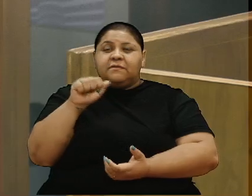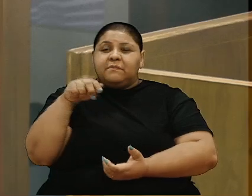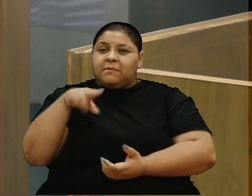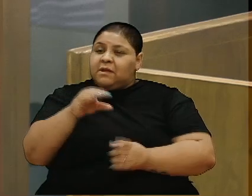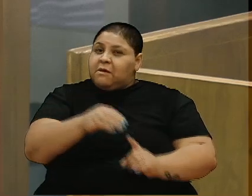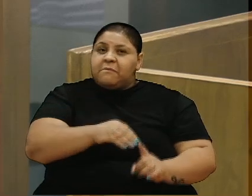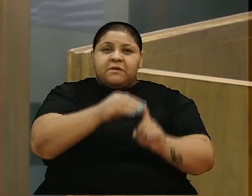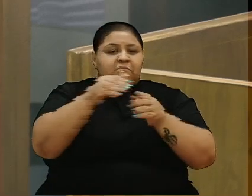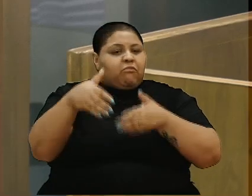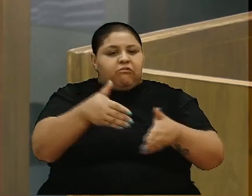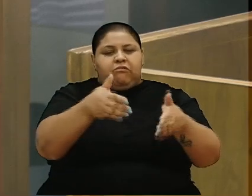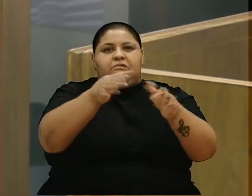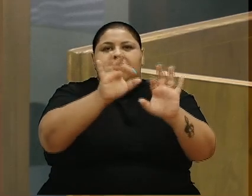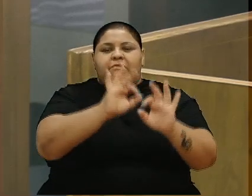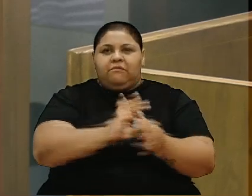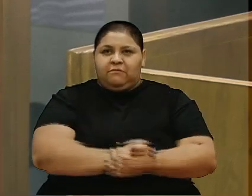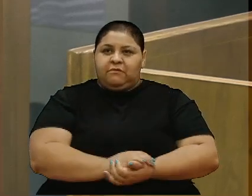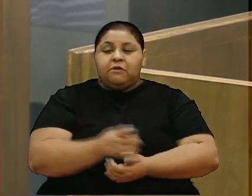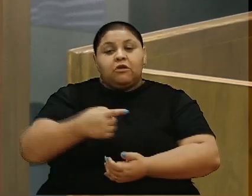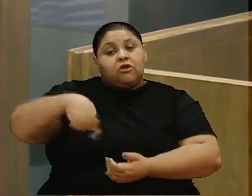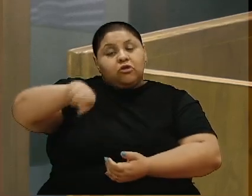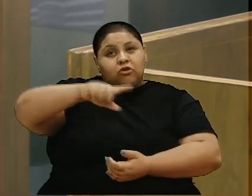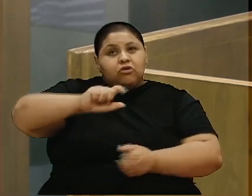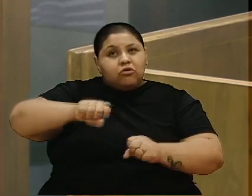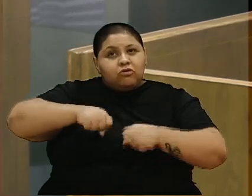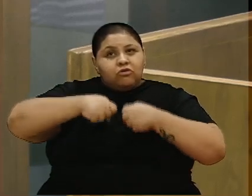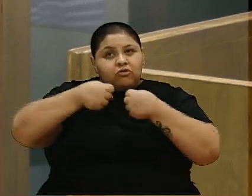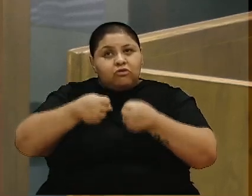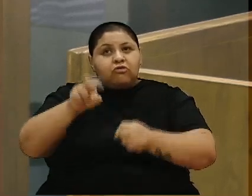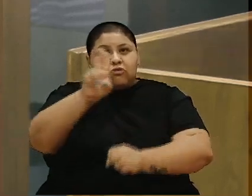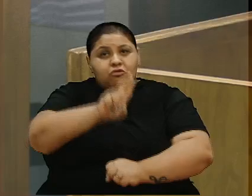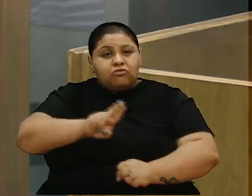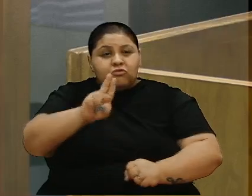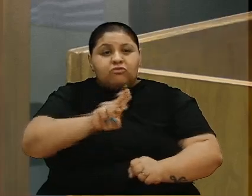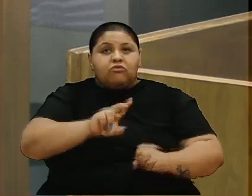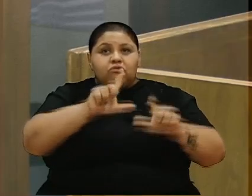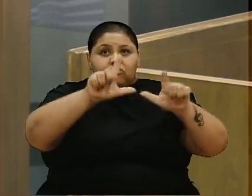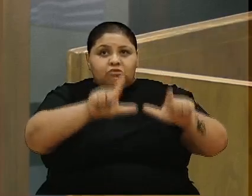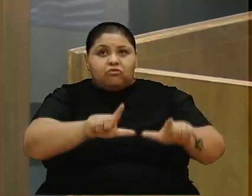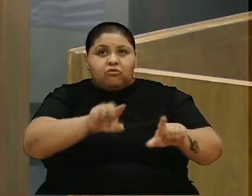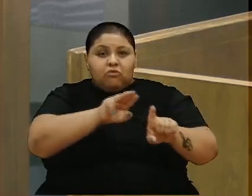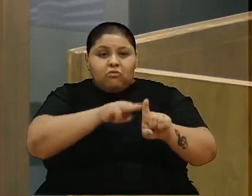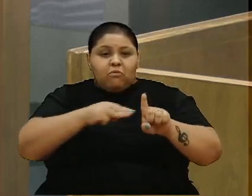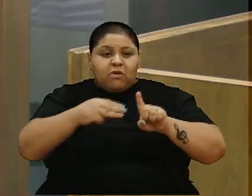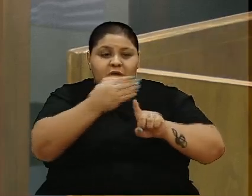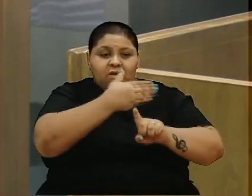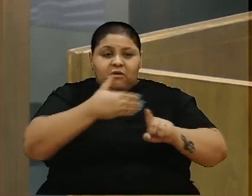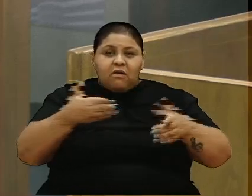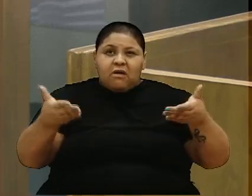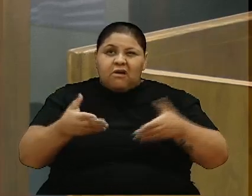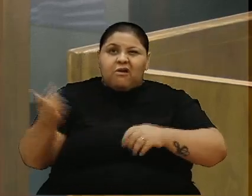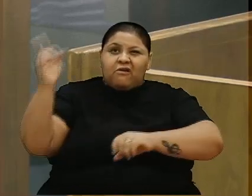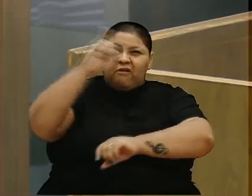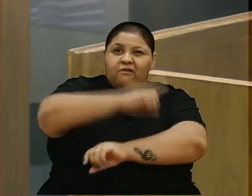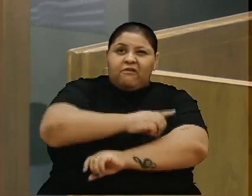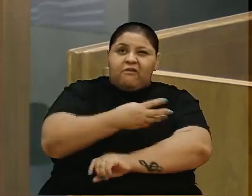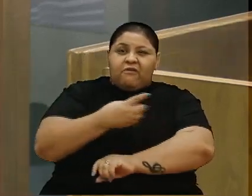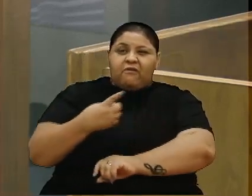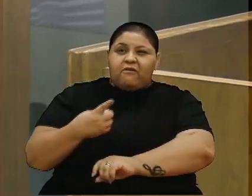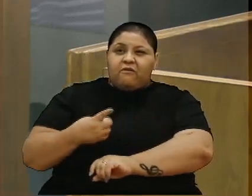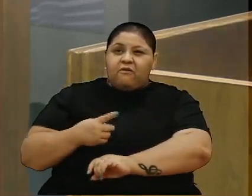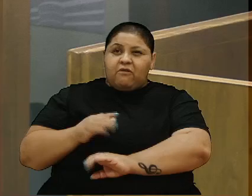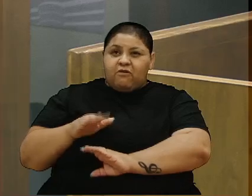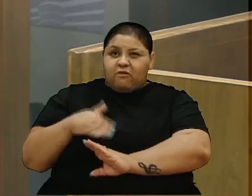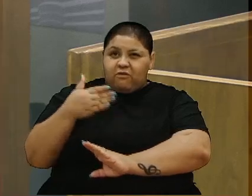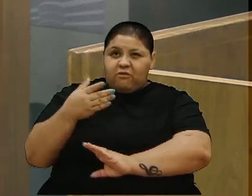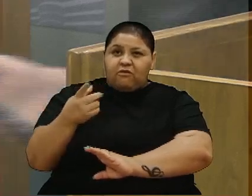norteadora. E nós defendemos que seja ocupado esse espaço com o mercado público, que agora, dia 31, nos próximos dias, terão